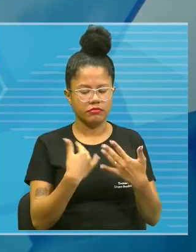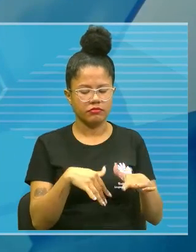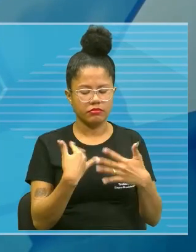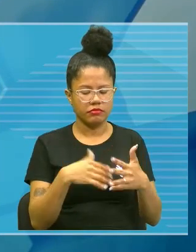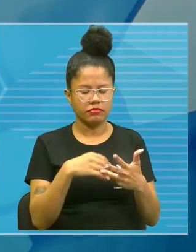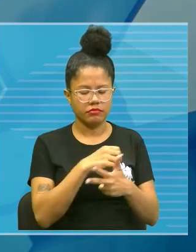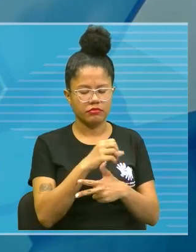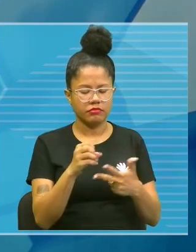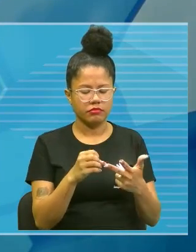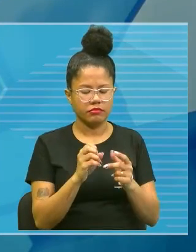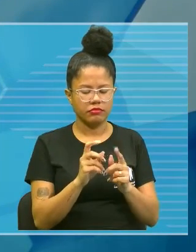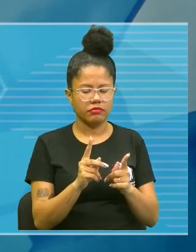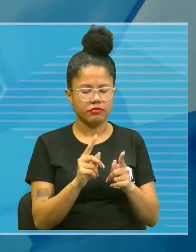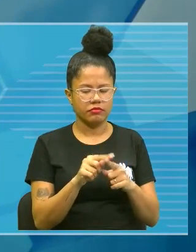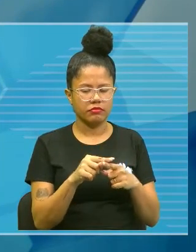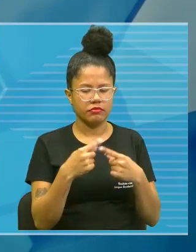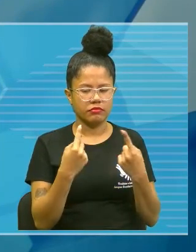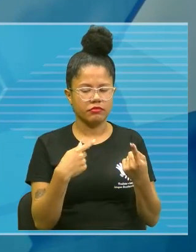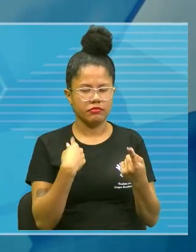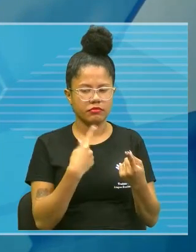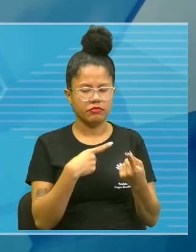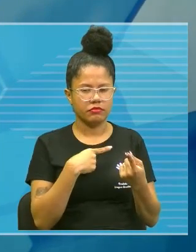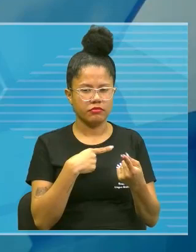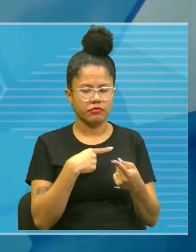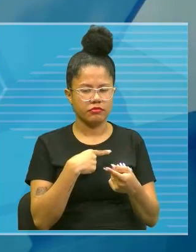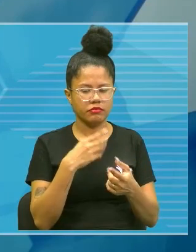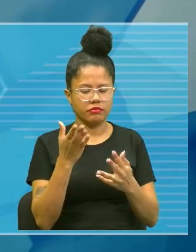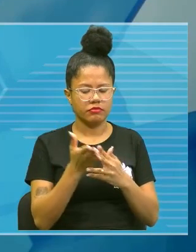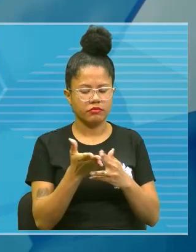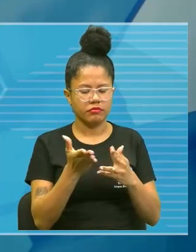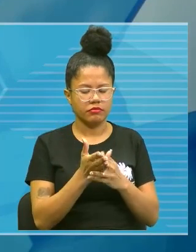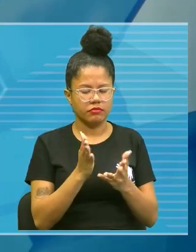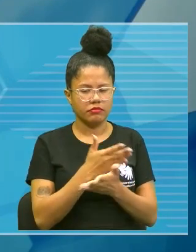Enem. Mas a gente vai dar um pequeno intervalo para você poder tomar